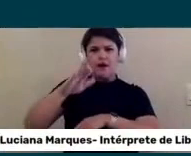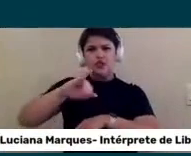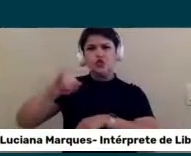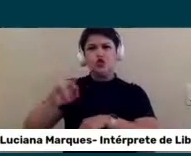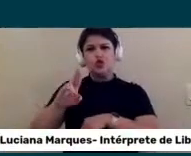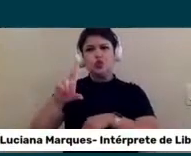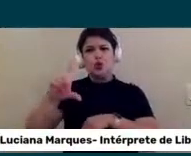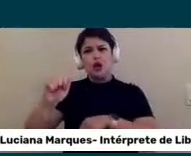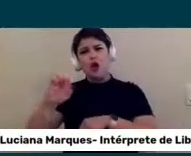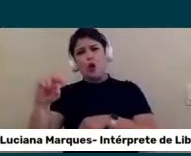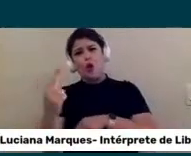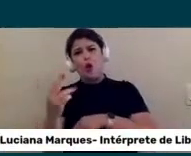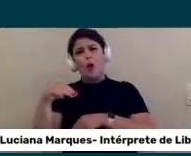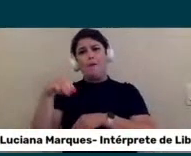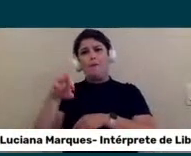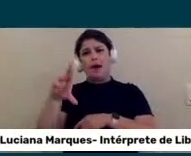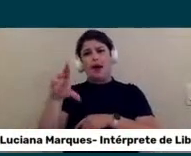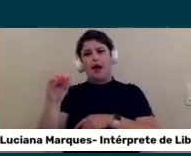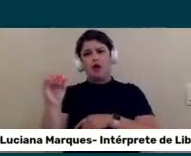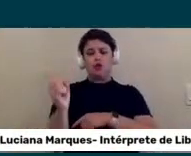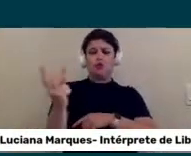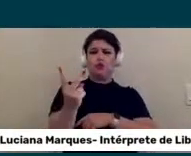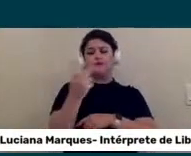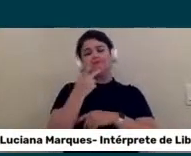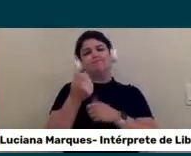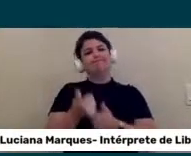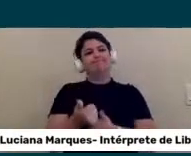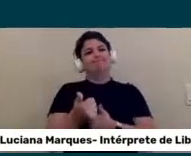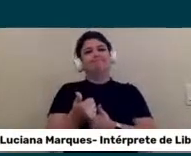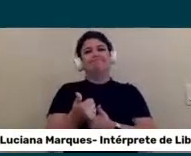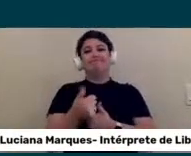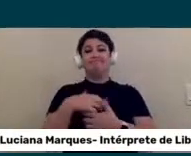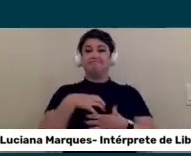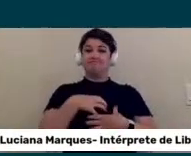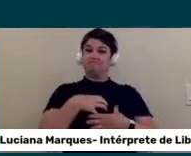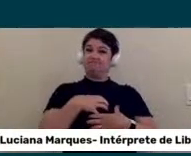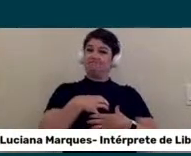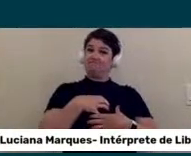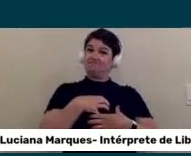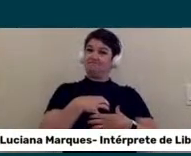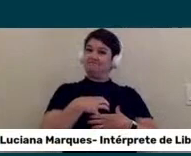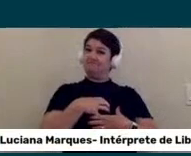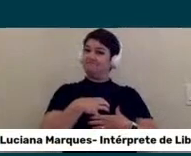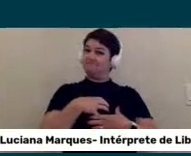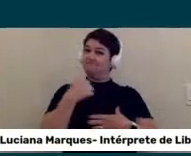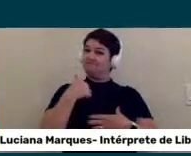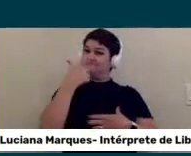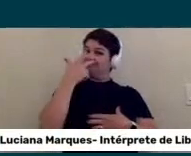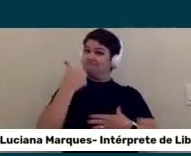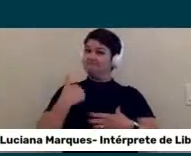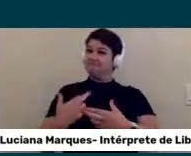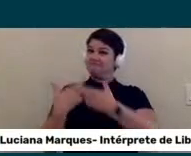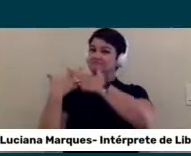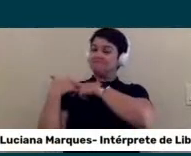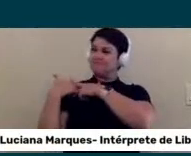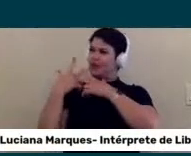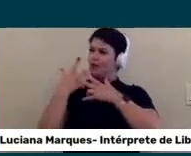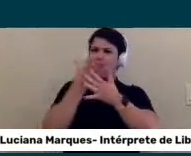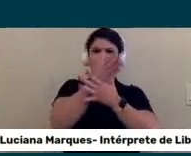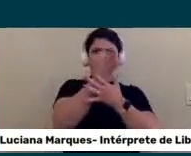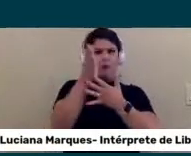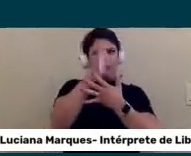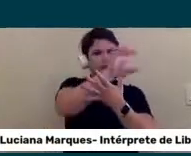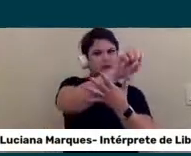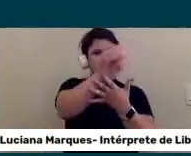né? Me senti... Bom, espero que vocês gostem, né? Me senti até um pouco responsável. Estou onipresente aqui, mas